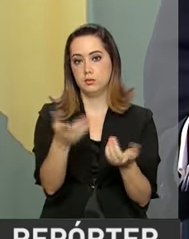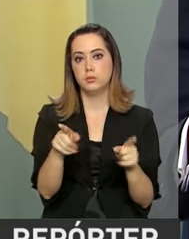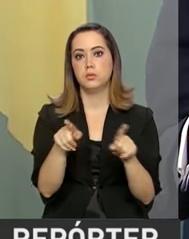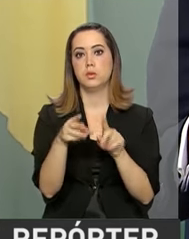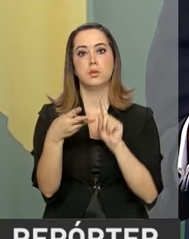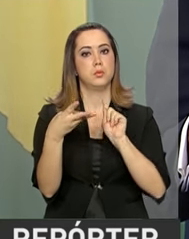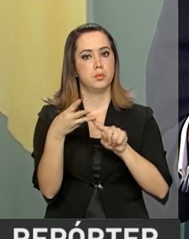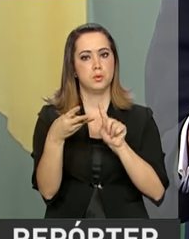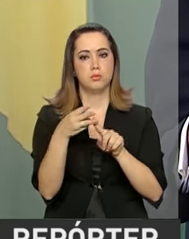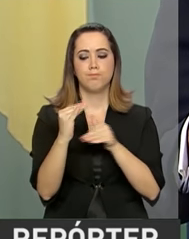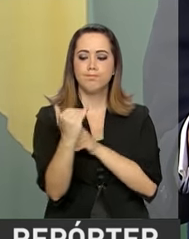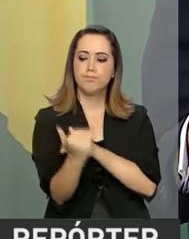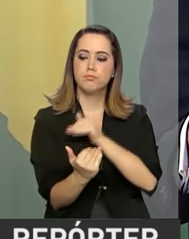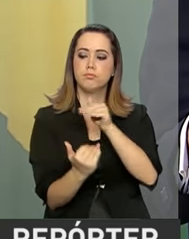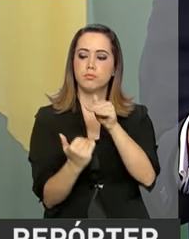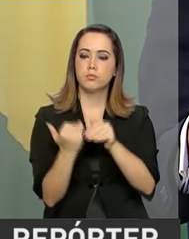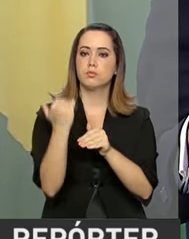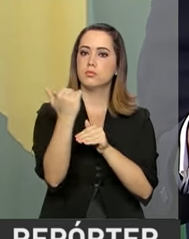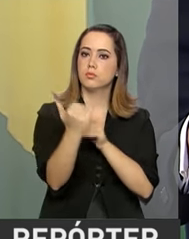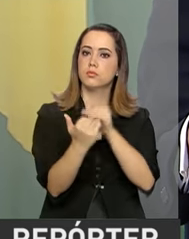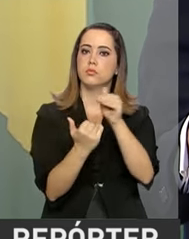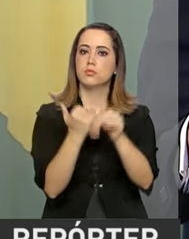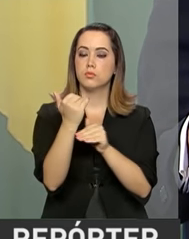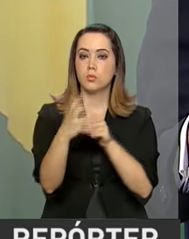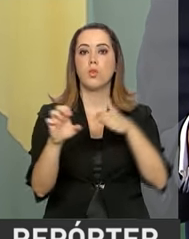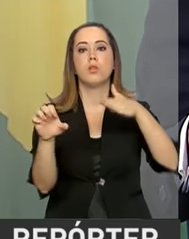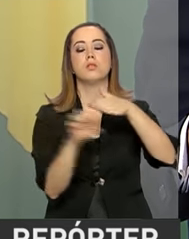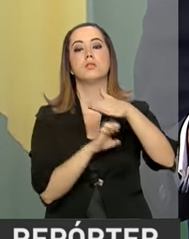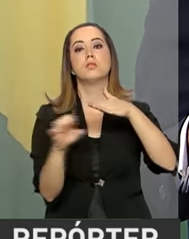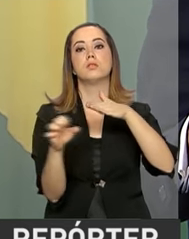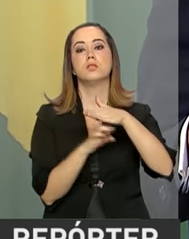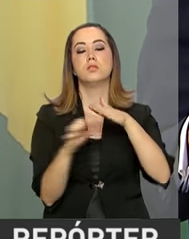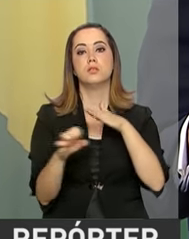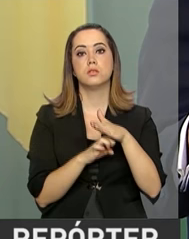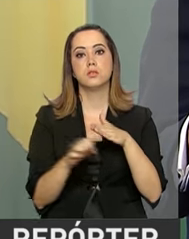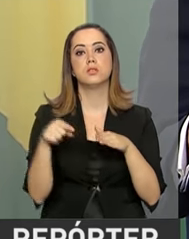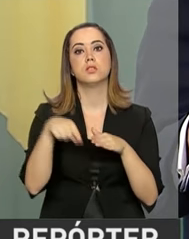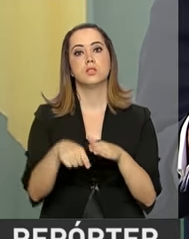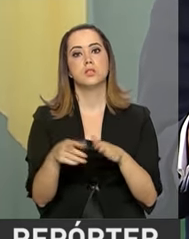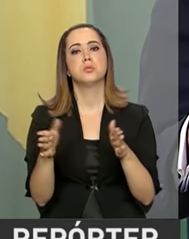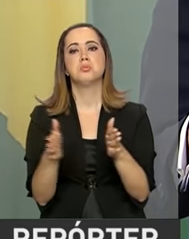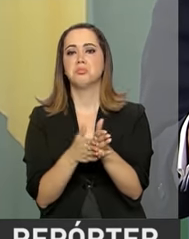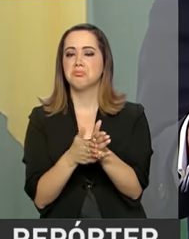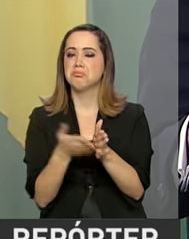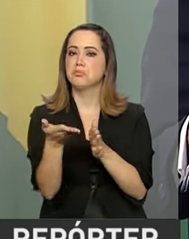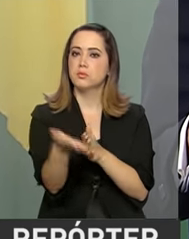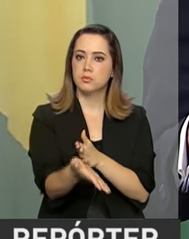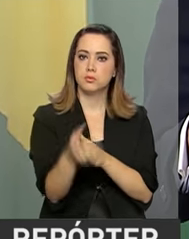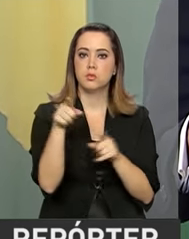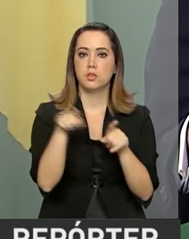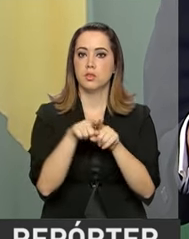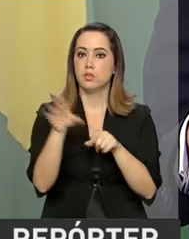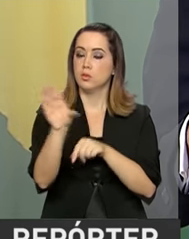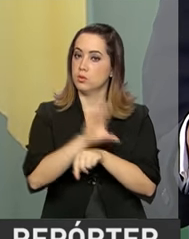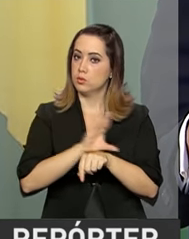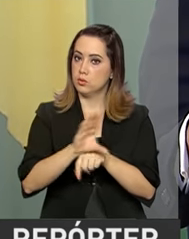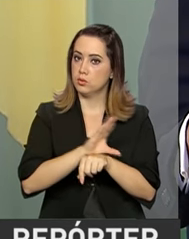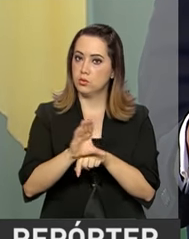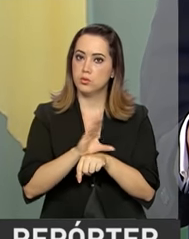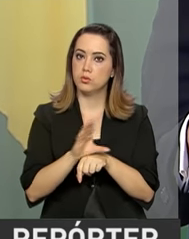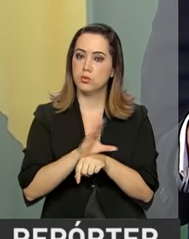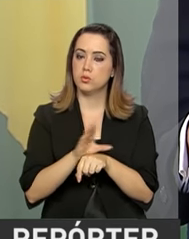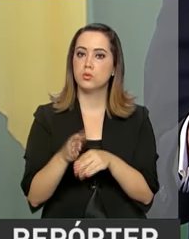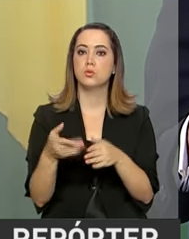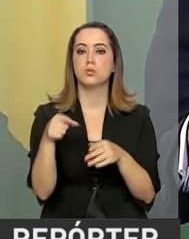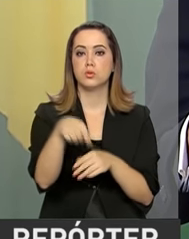fazer crescer cada vez mais a iniciativa privada, que é prestigiada e enaltecida pelo texto da Constituição